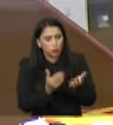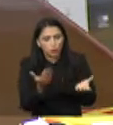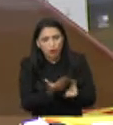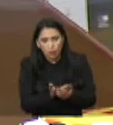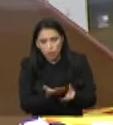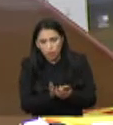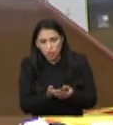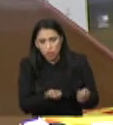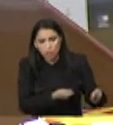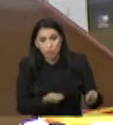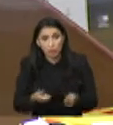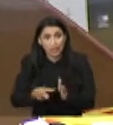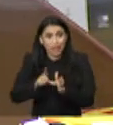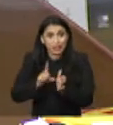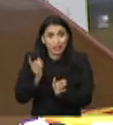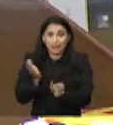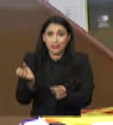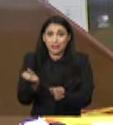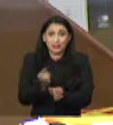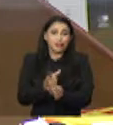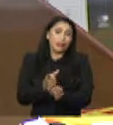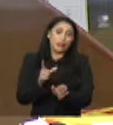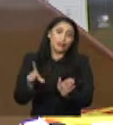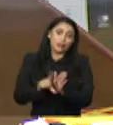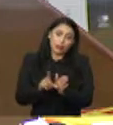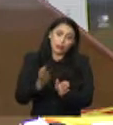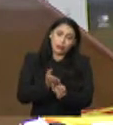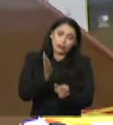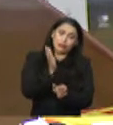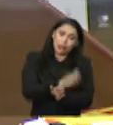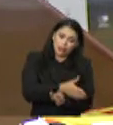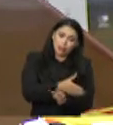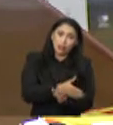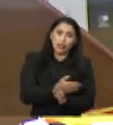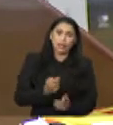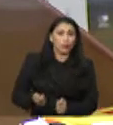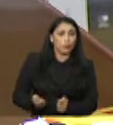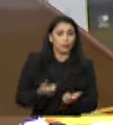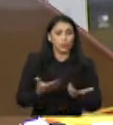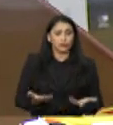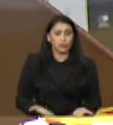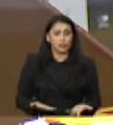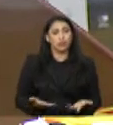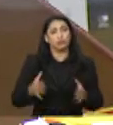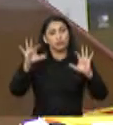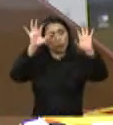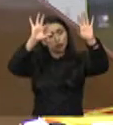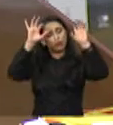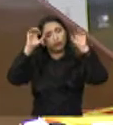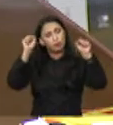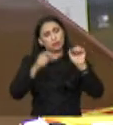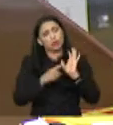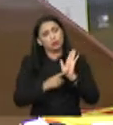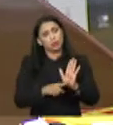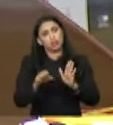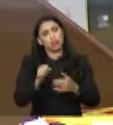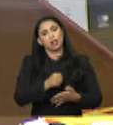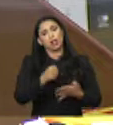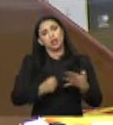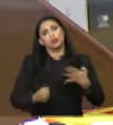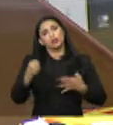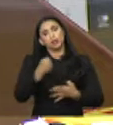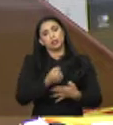antes da edição de leis benéficas e Essa tem sido a orientação do tribunal conforme se observa nas